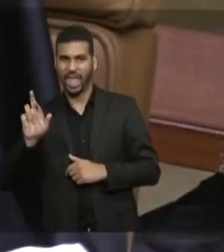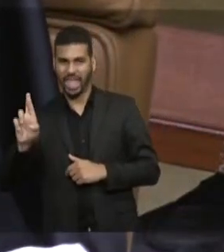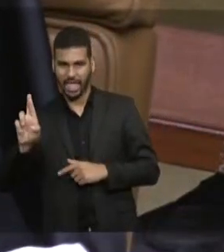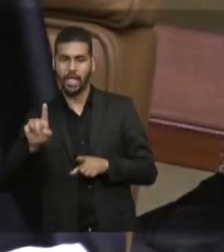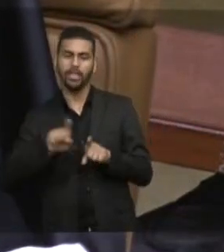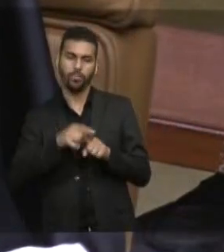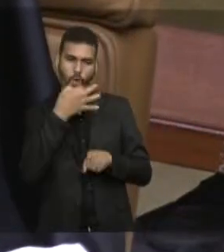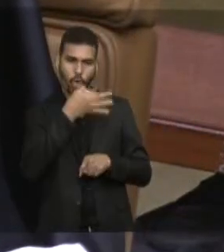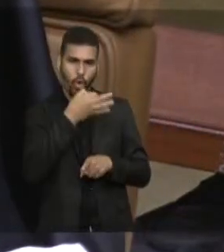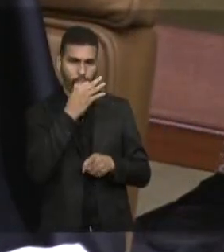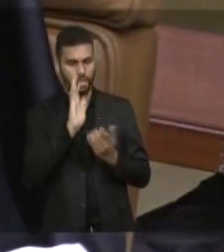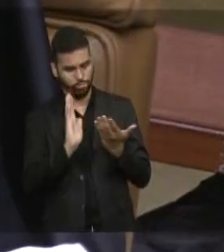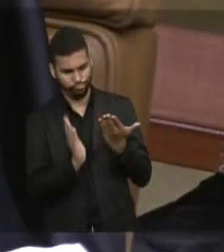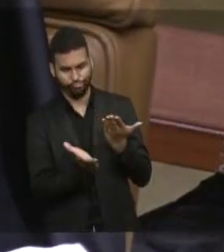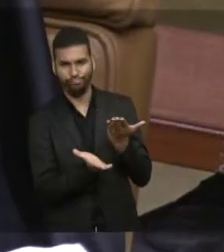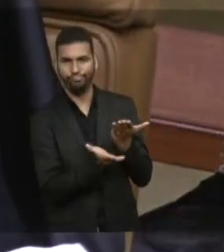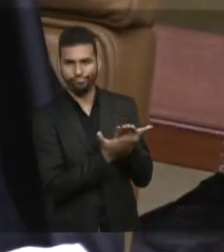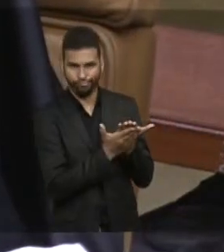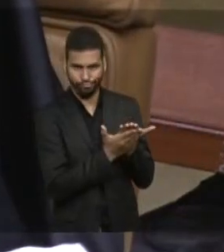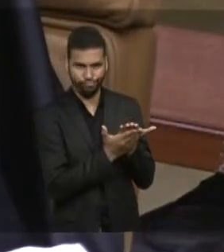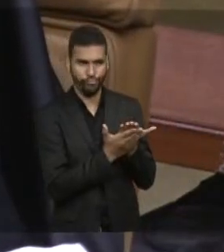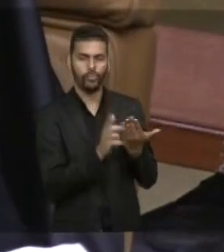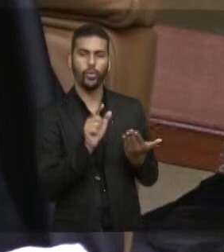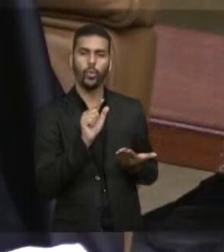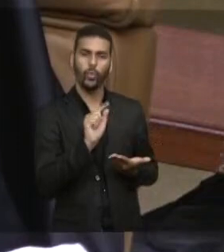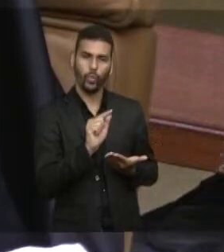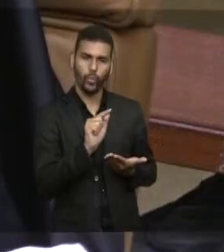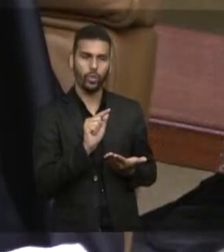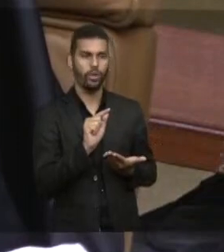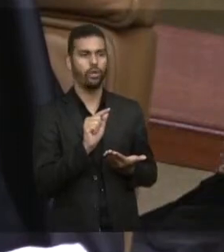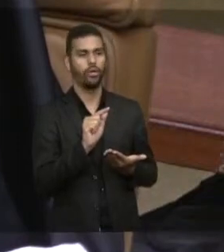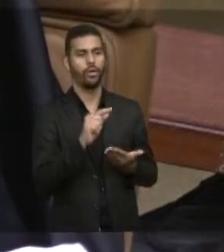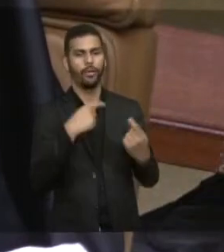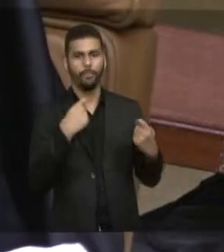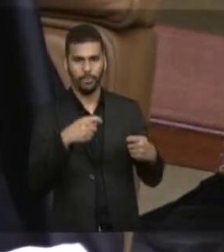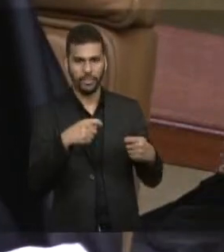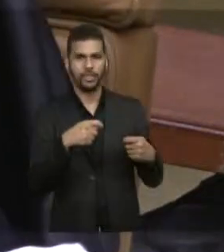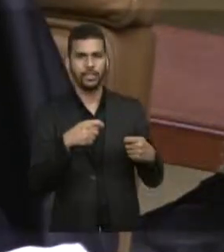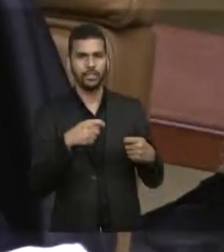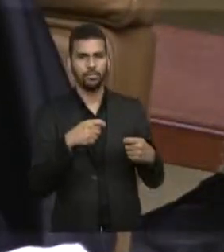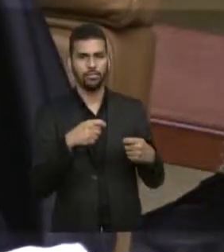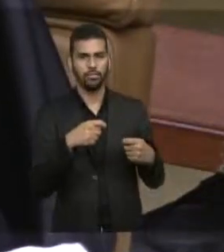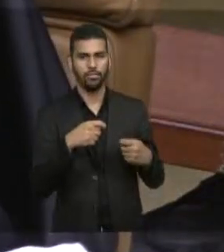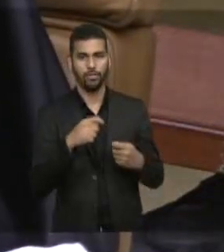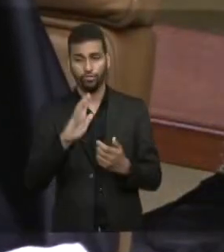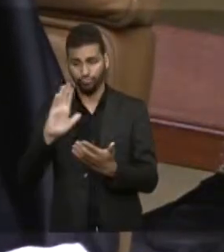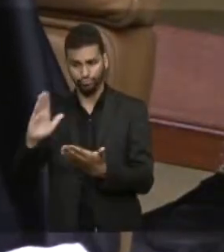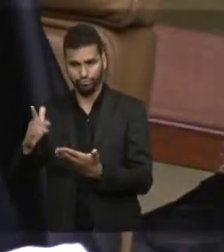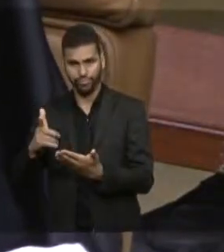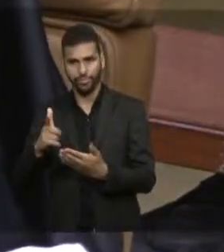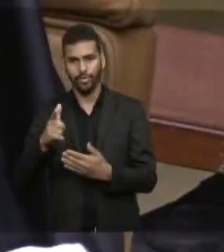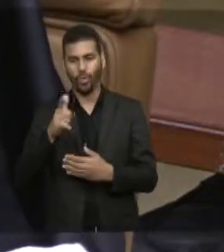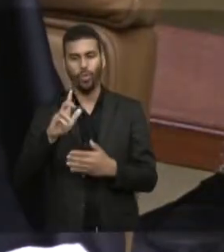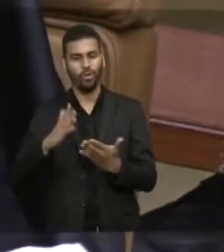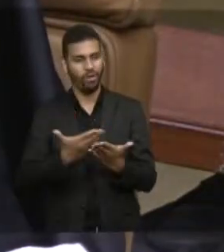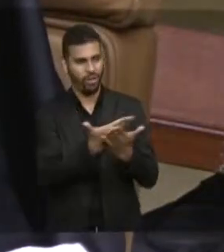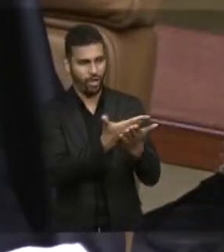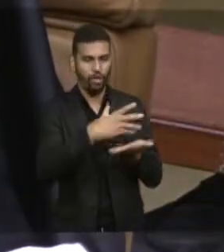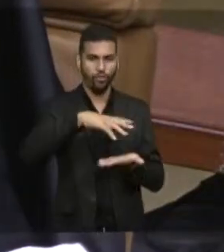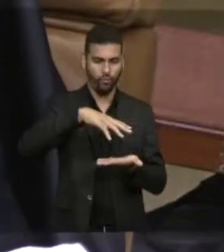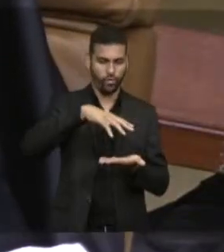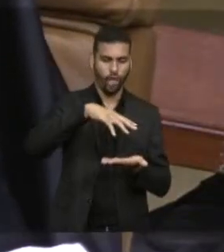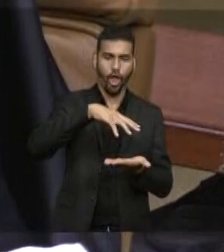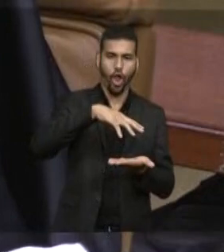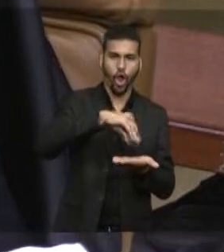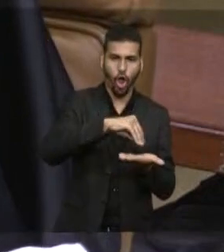respectivo pronunciamento manifestou-se pela intimação da parte autora para juntar dos Autos da cópia do ato